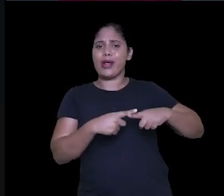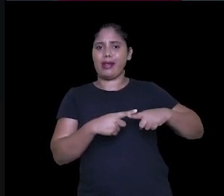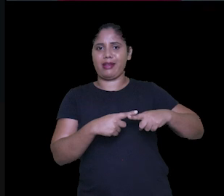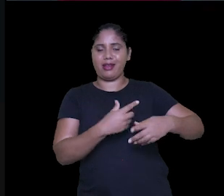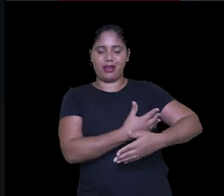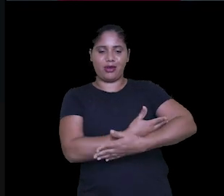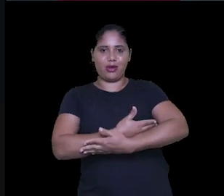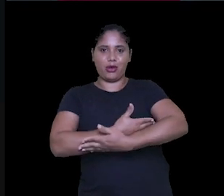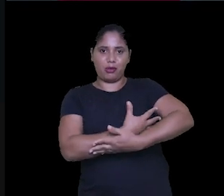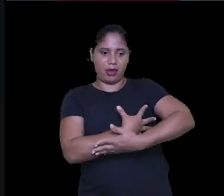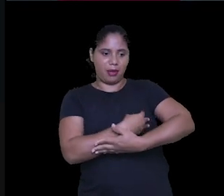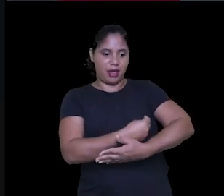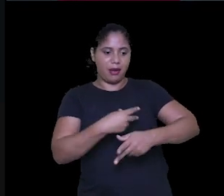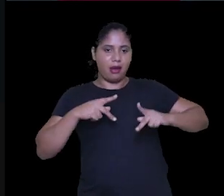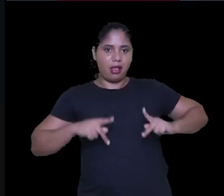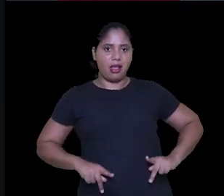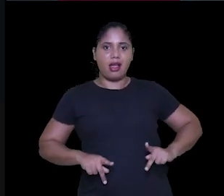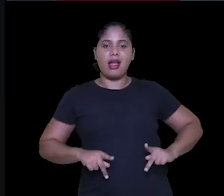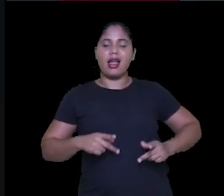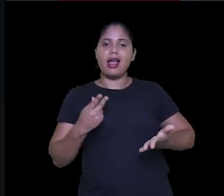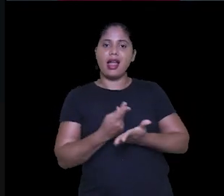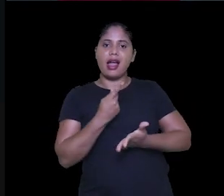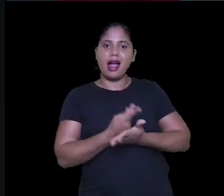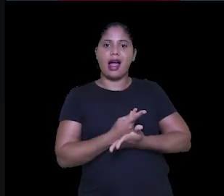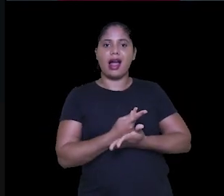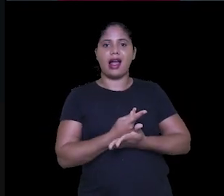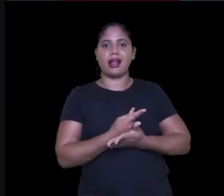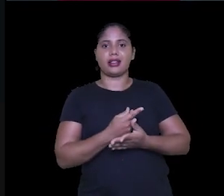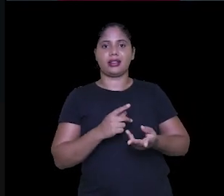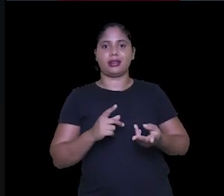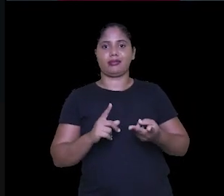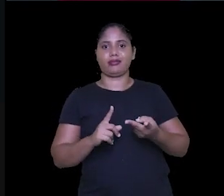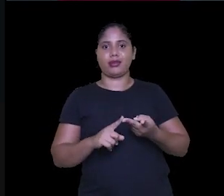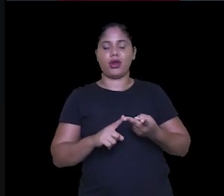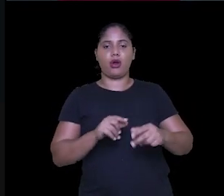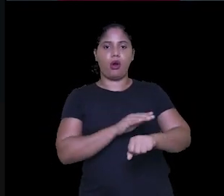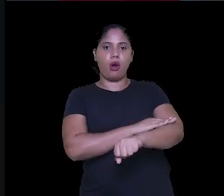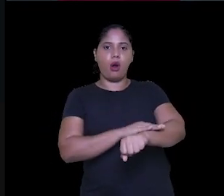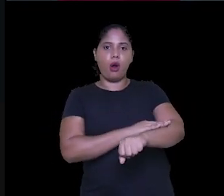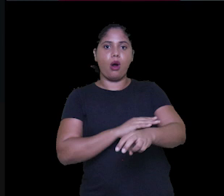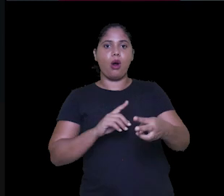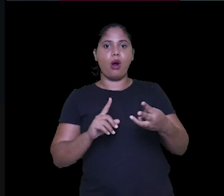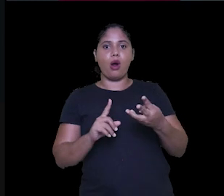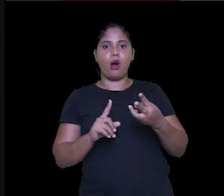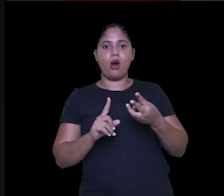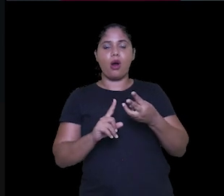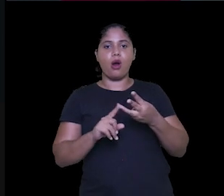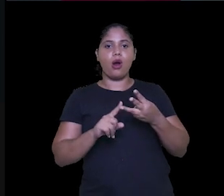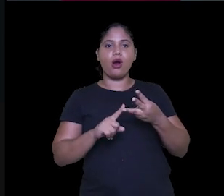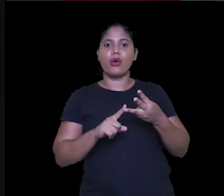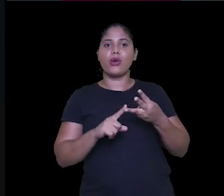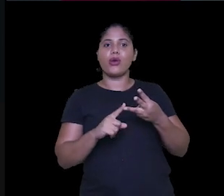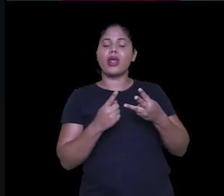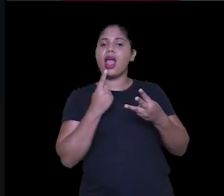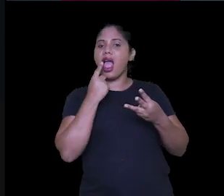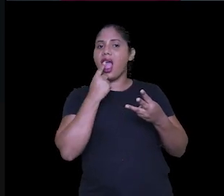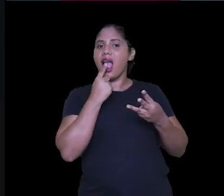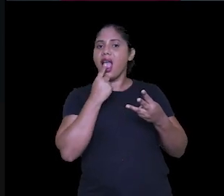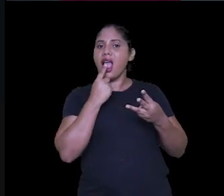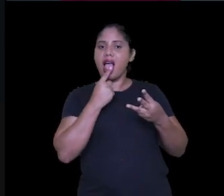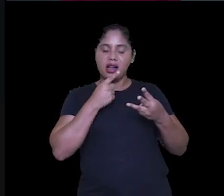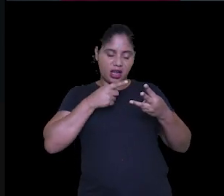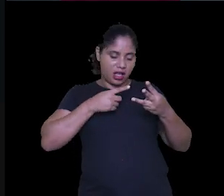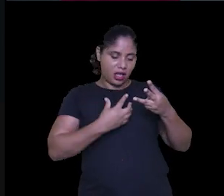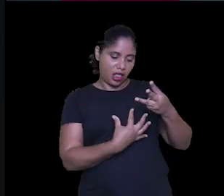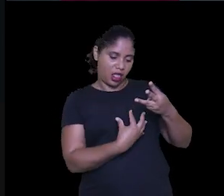quadrantes das mamas e colocar o bebê para mamar. Quanto mais o bebê mamar e esvaziar essa mama,